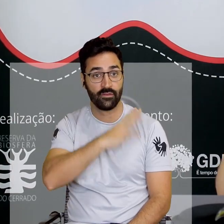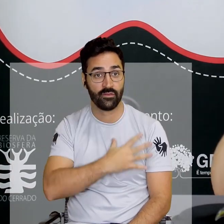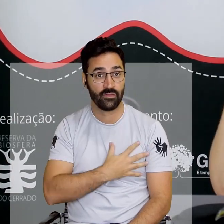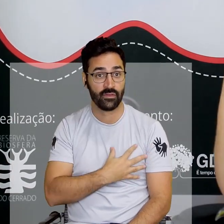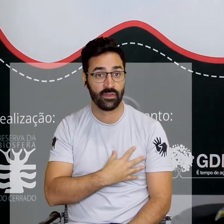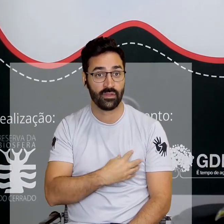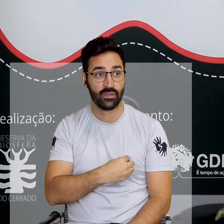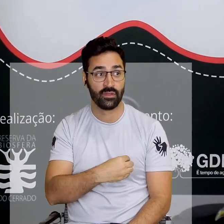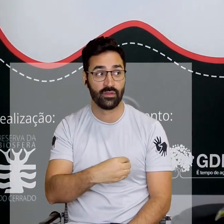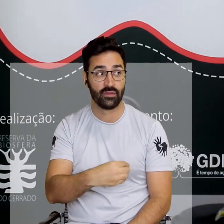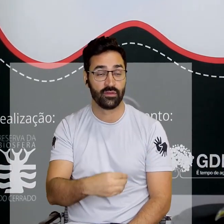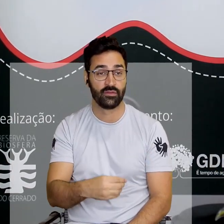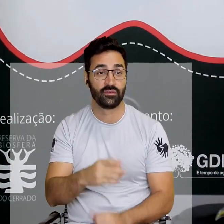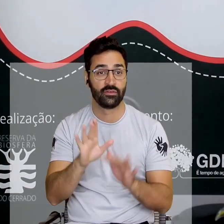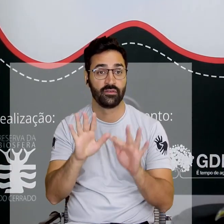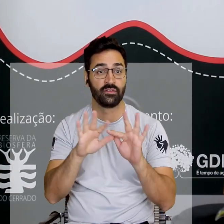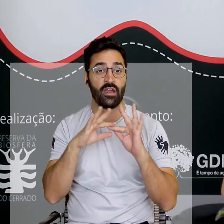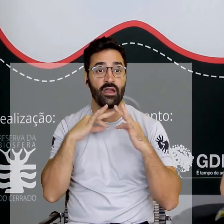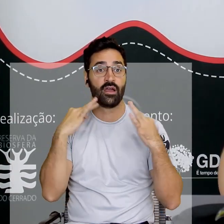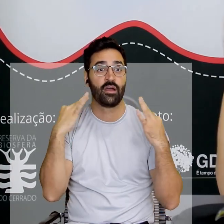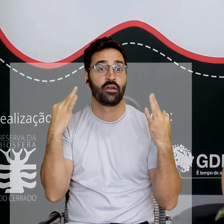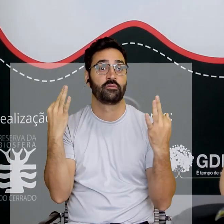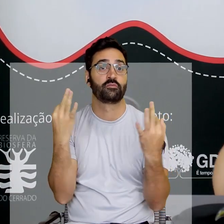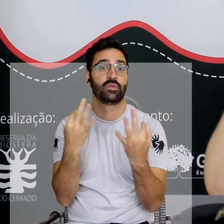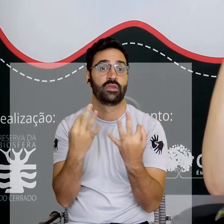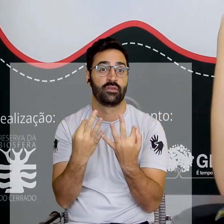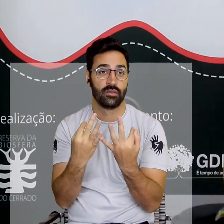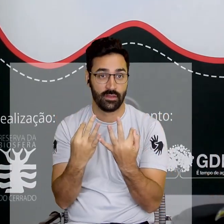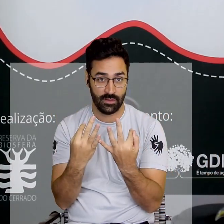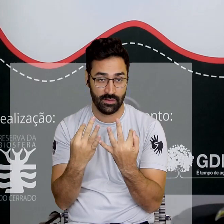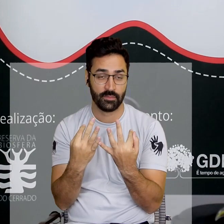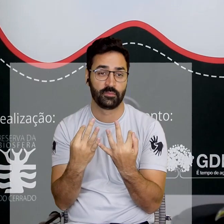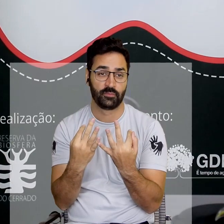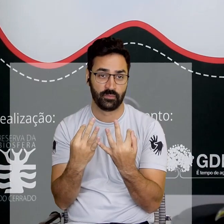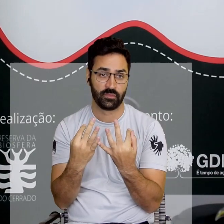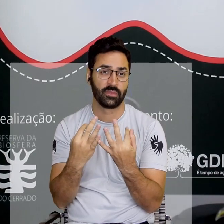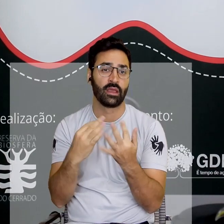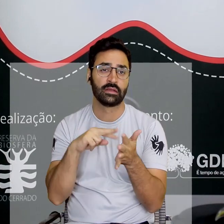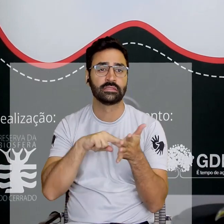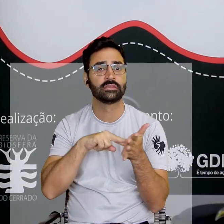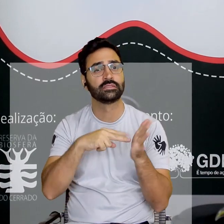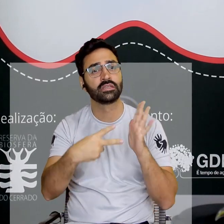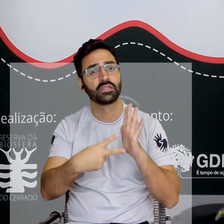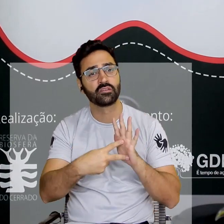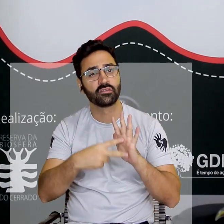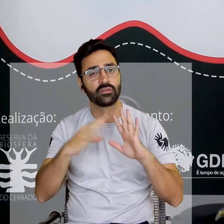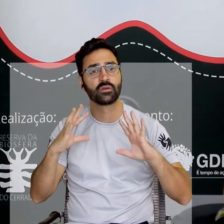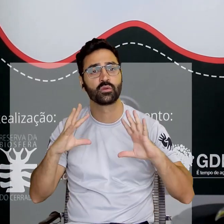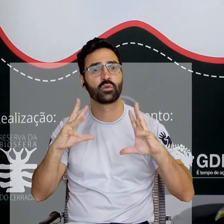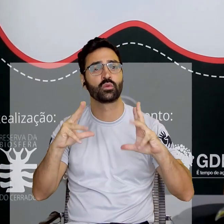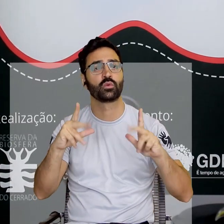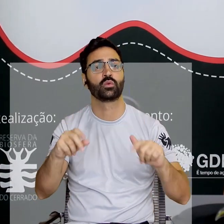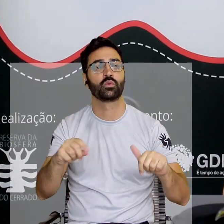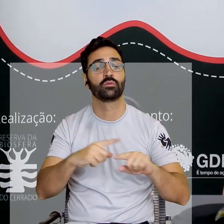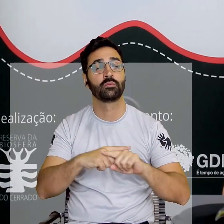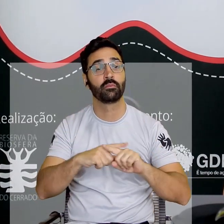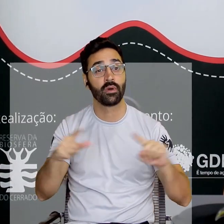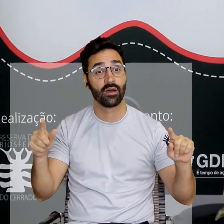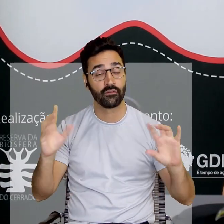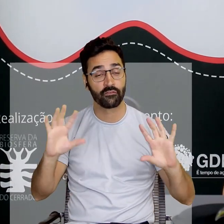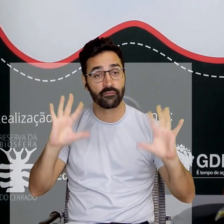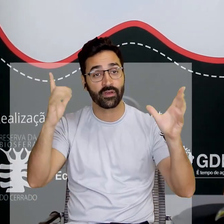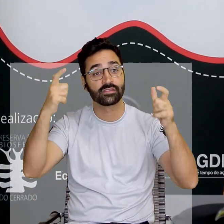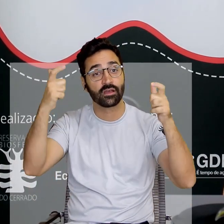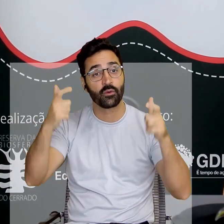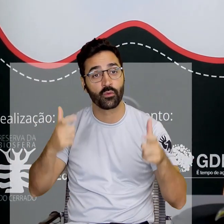certo? E a família. Quando a gente fala assim, com a família, acaba sendo todo mundo, né? Mas é aonde a festa? É na sua casa ou na